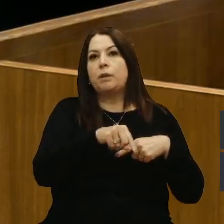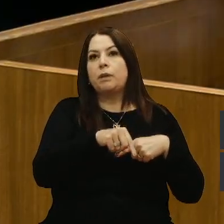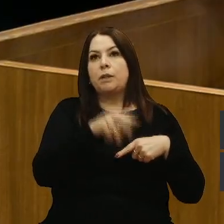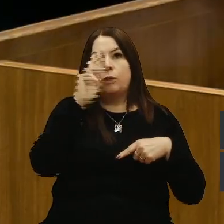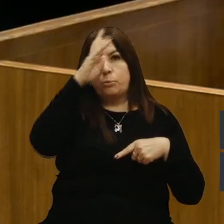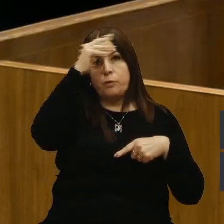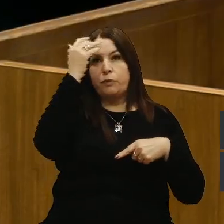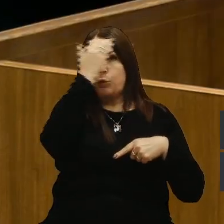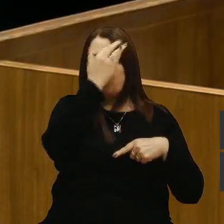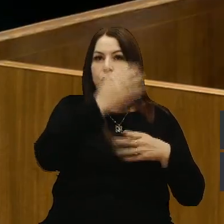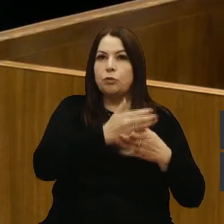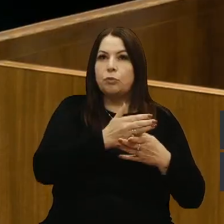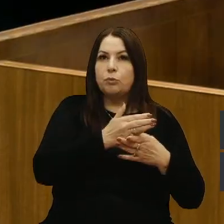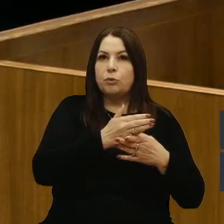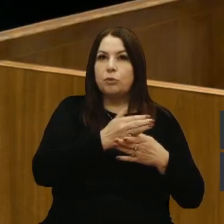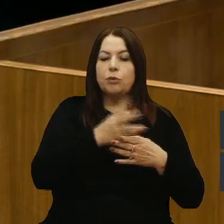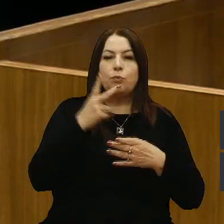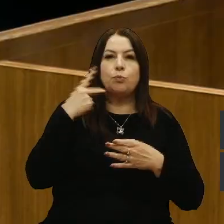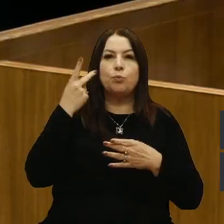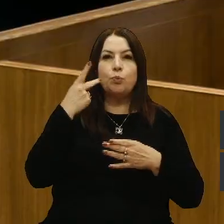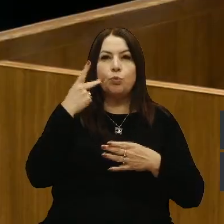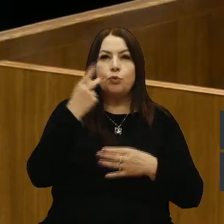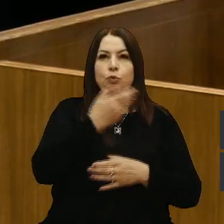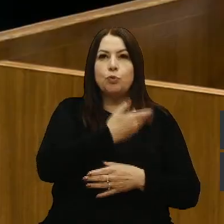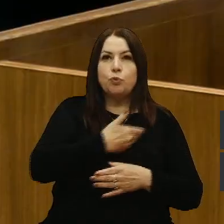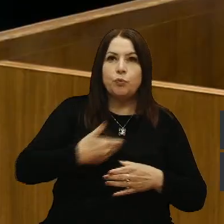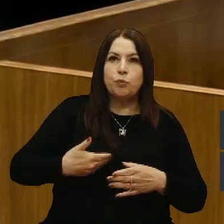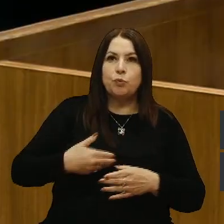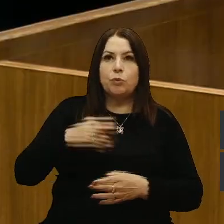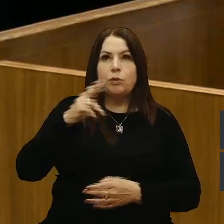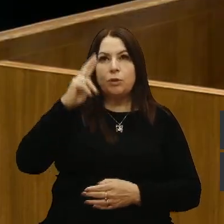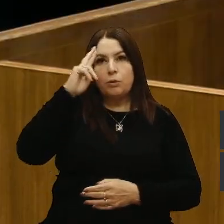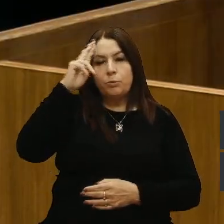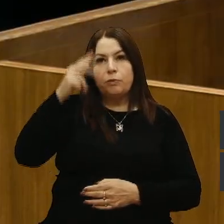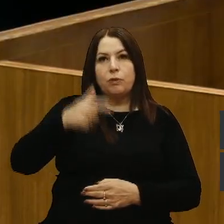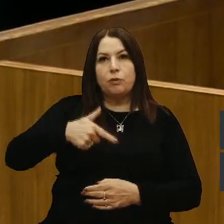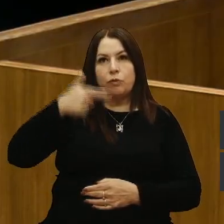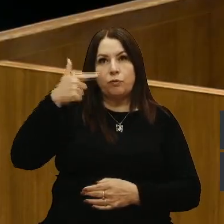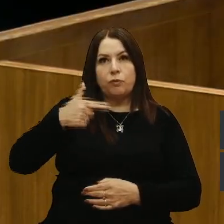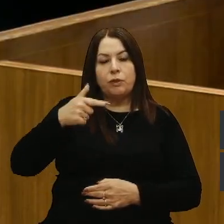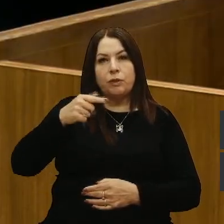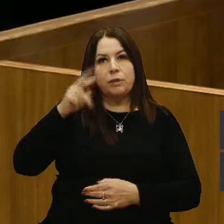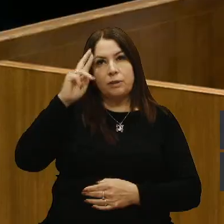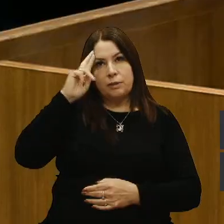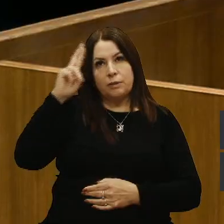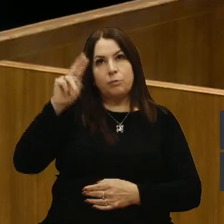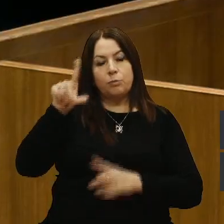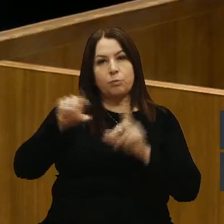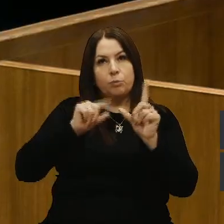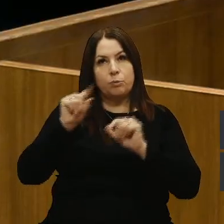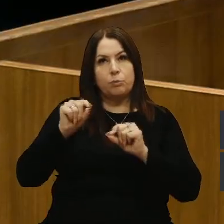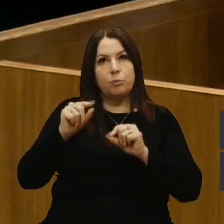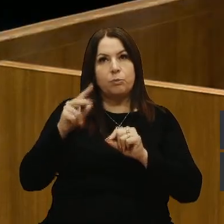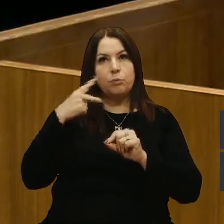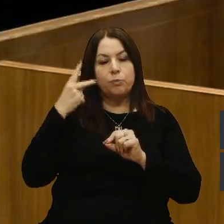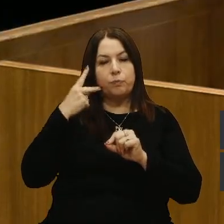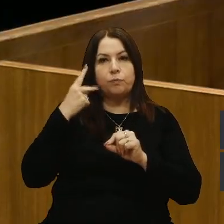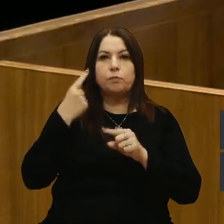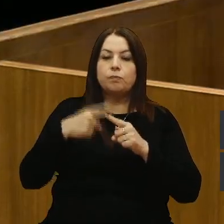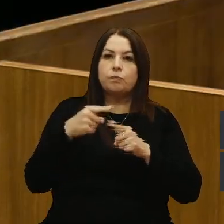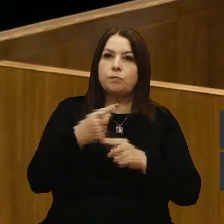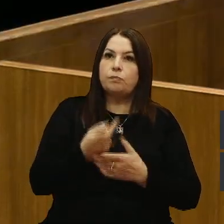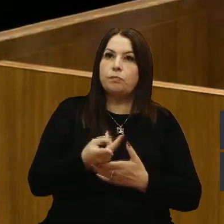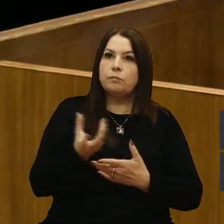prefeito Adiló, é uma política de governo do prefeito, do vice, de partidária, uma opção política. Por